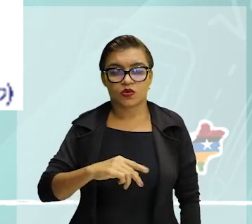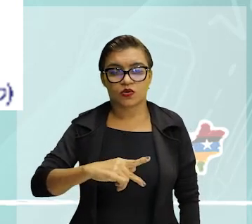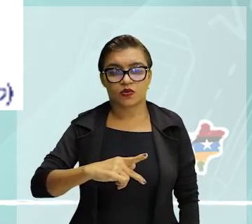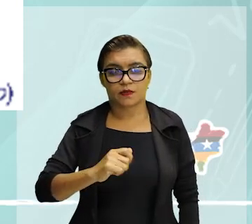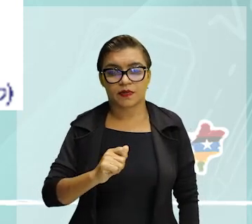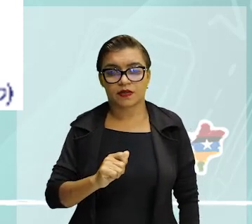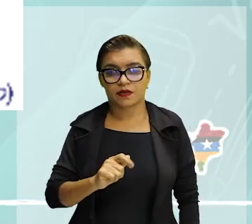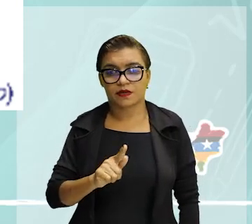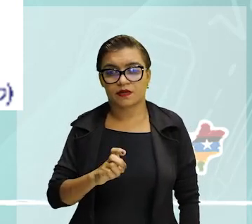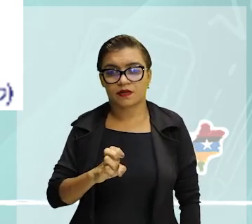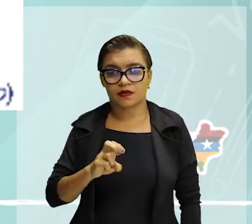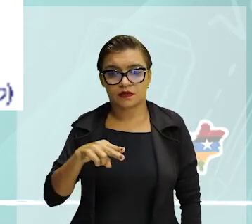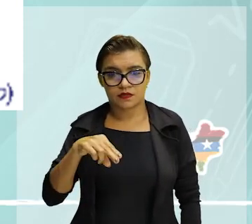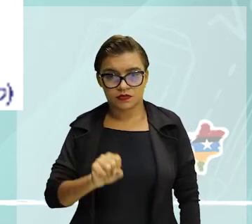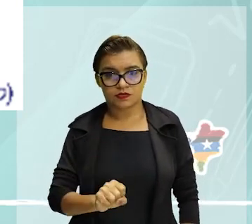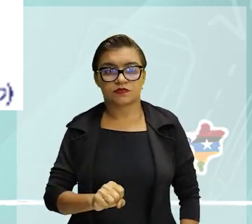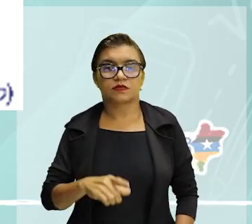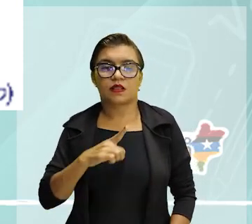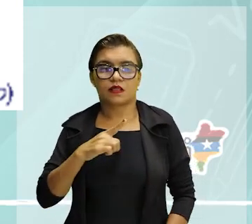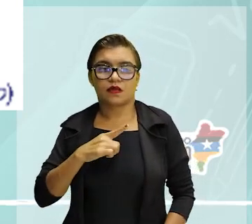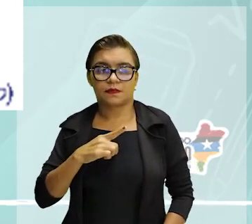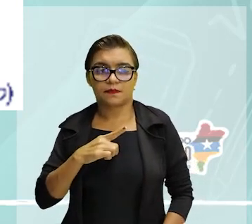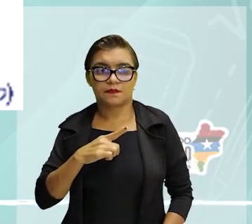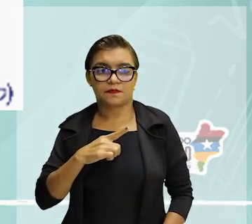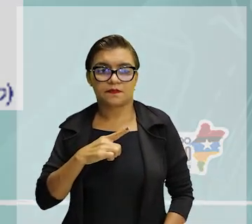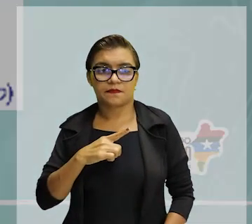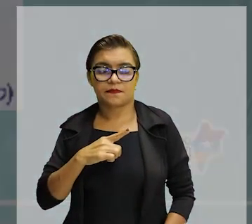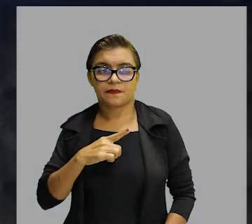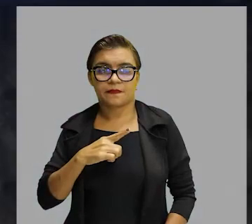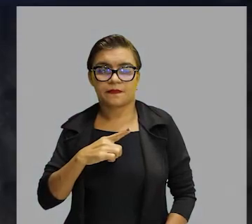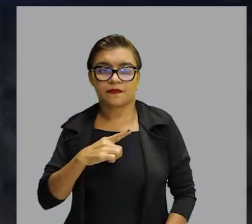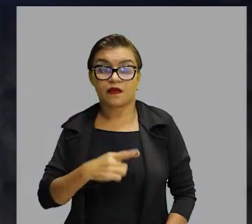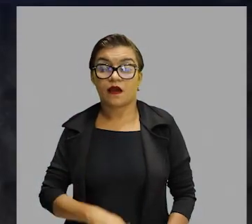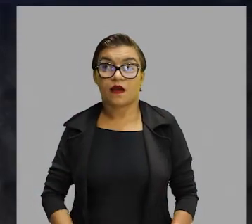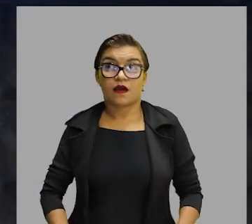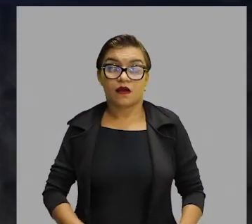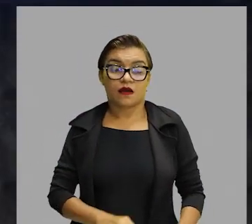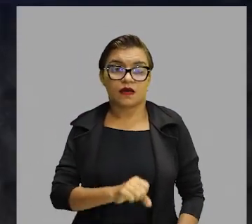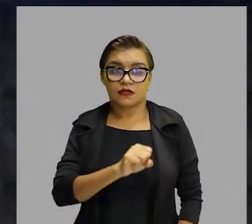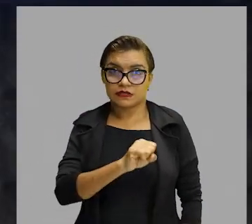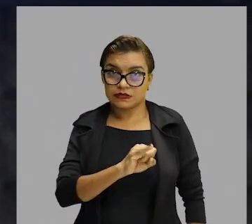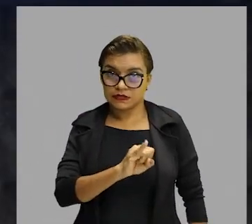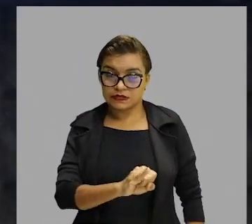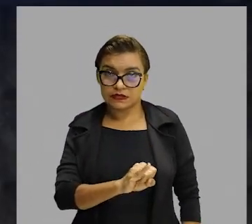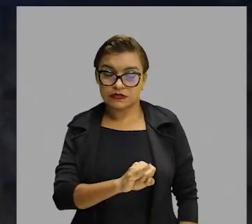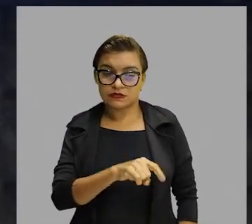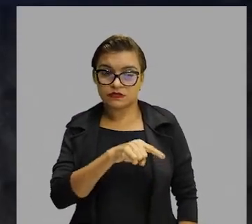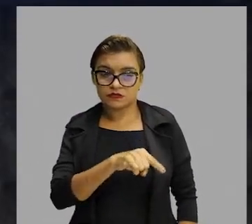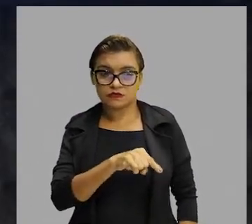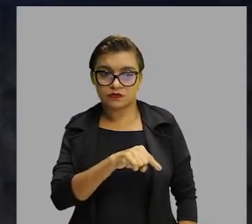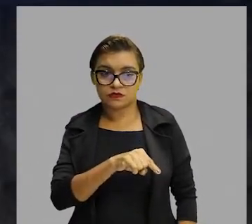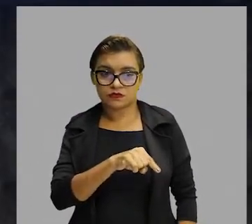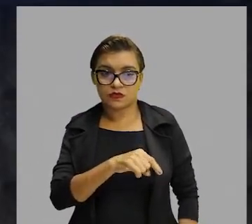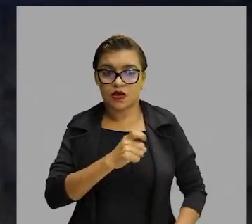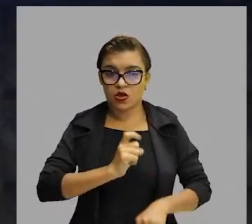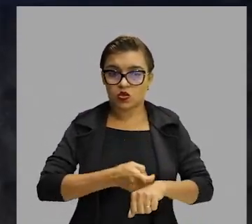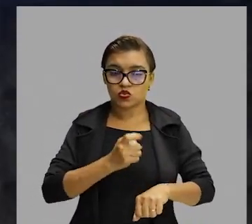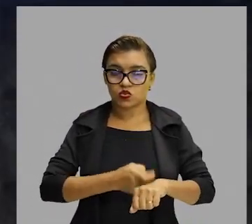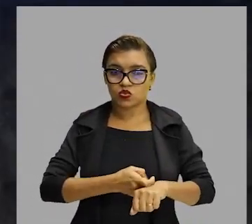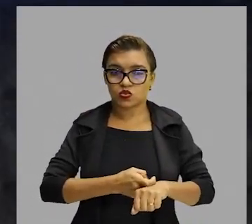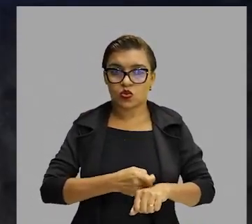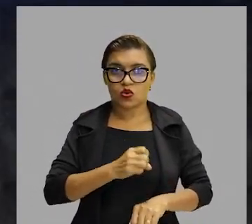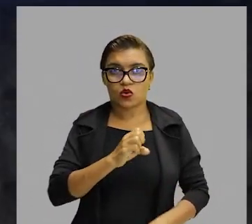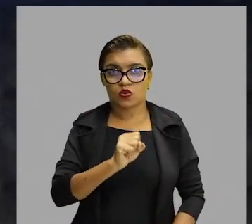exemplo, os átomos de silício formando ali o meu sólido, né? Meu sólido semicondutor, mas eu vou colocar aí nesse